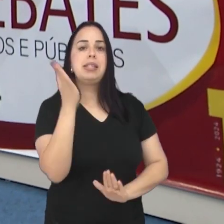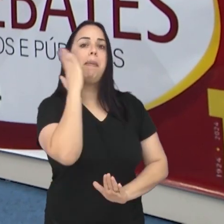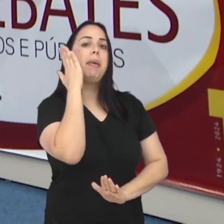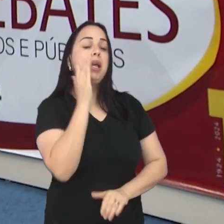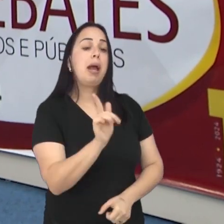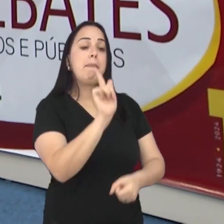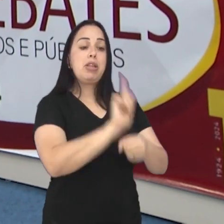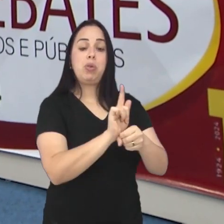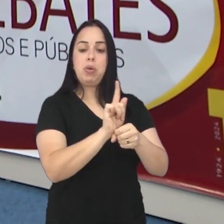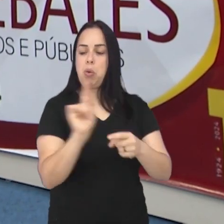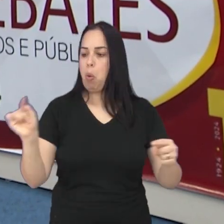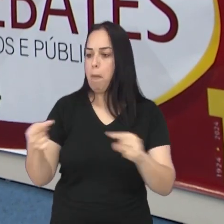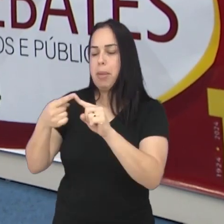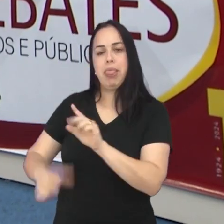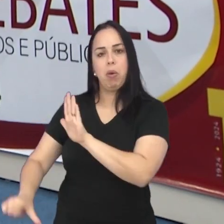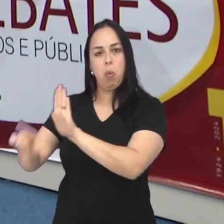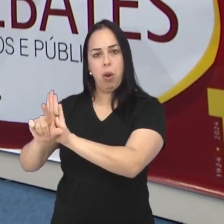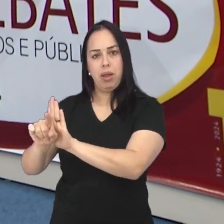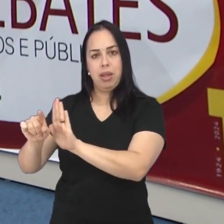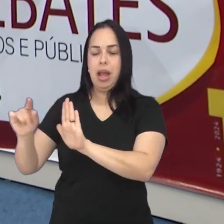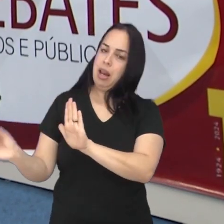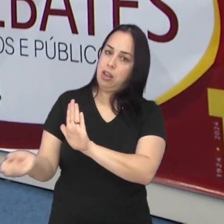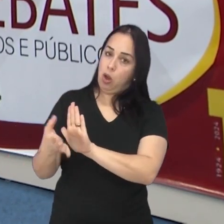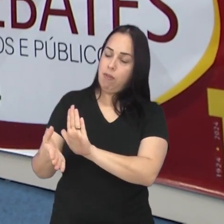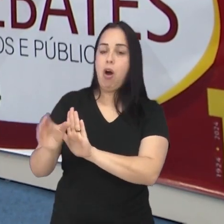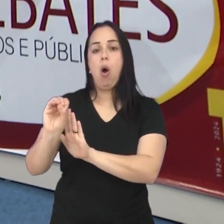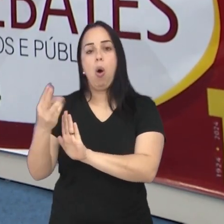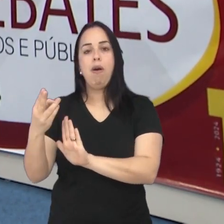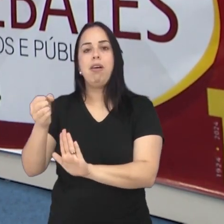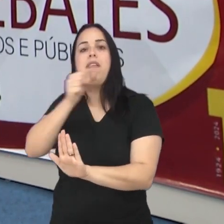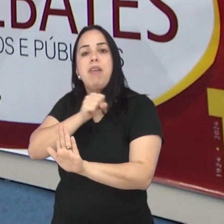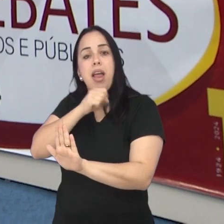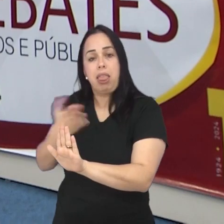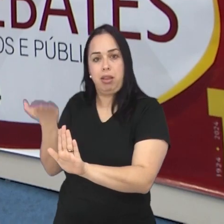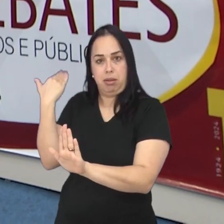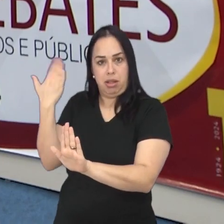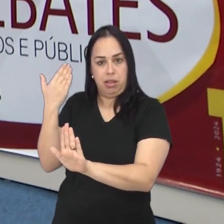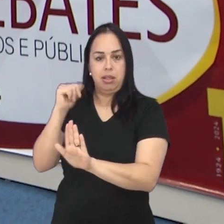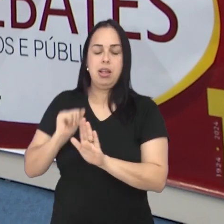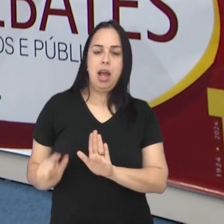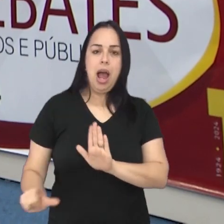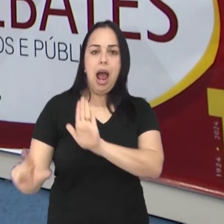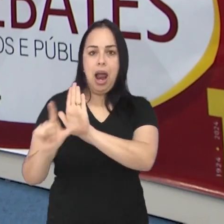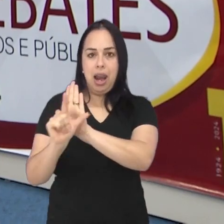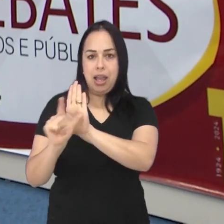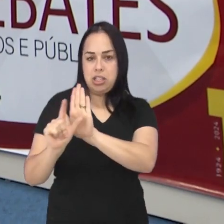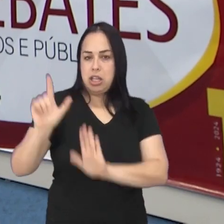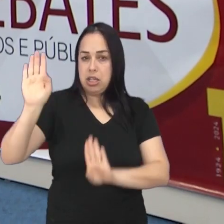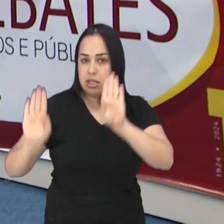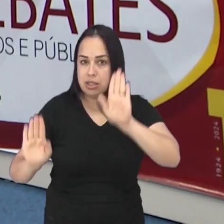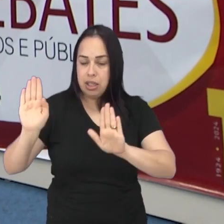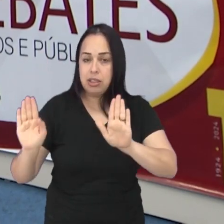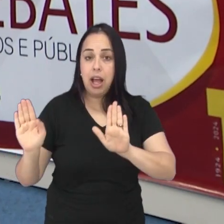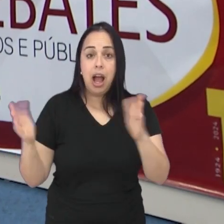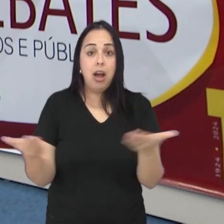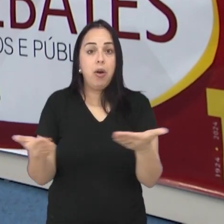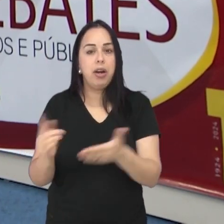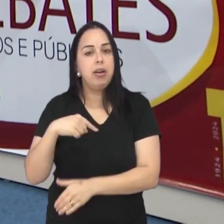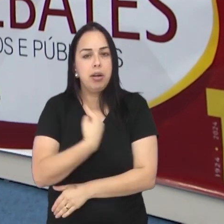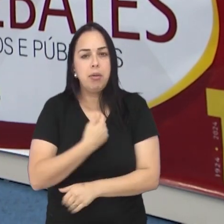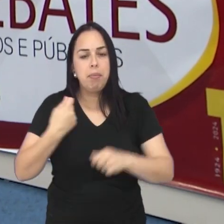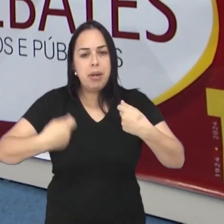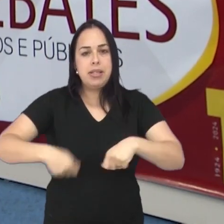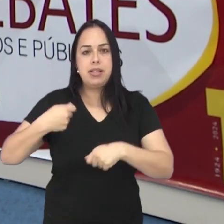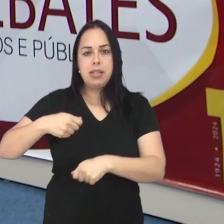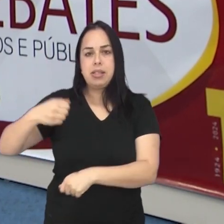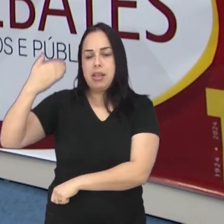da atuação do gestor com a lei antiga ou agora a lei nova. Então, como leis, como a nova lei de licitações, agora